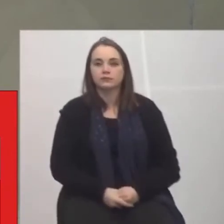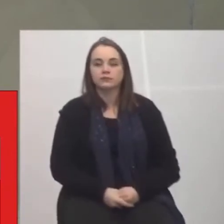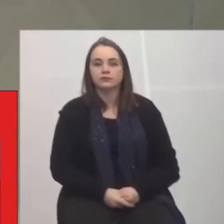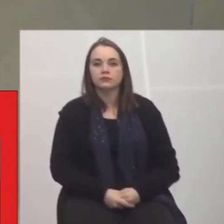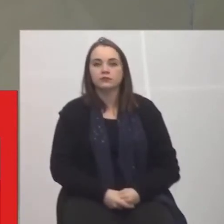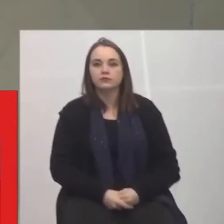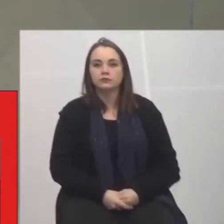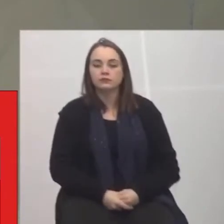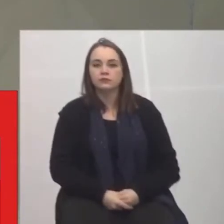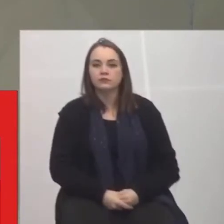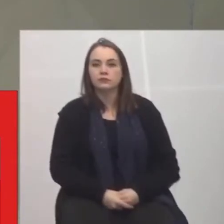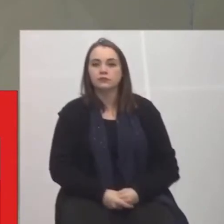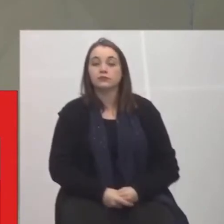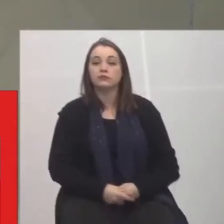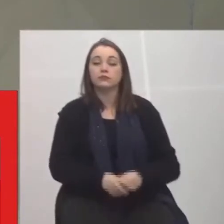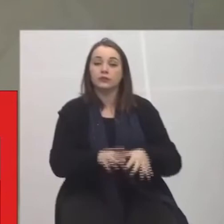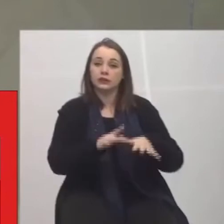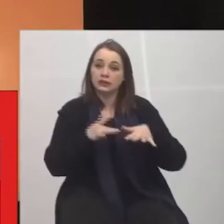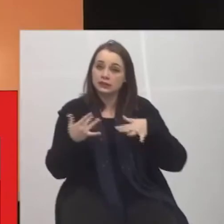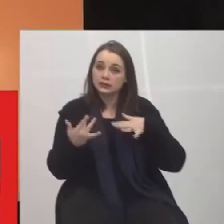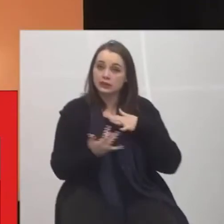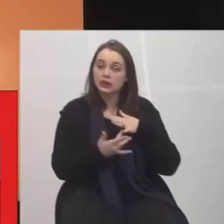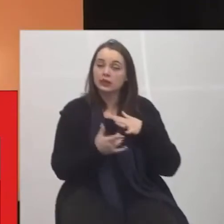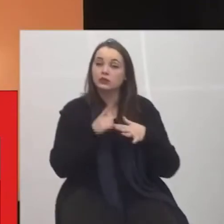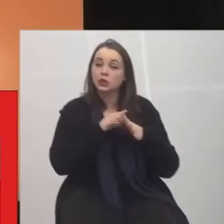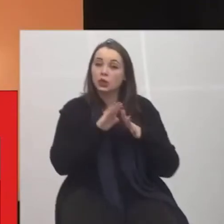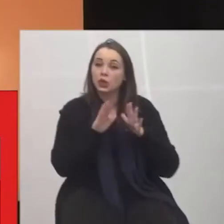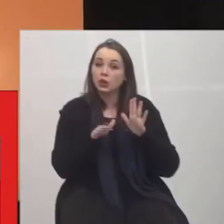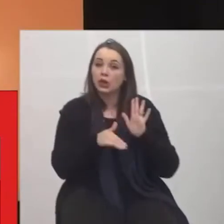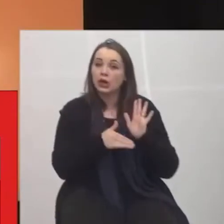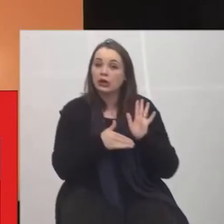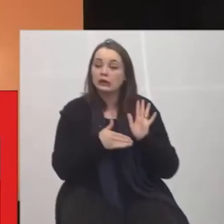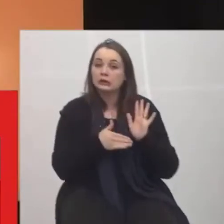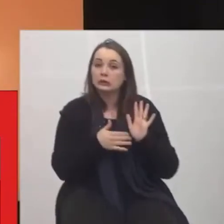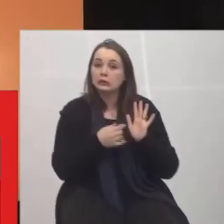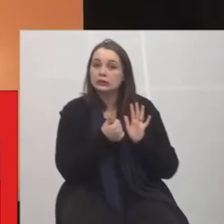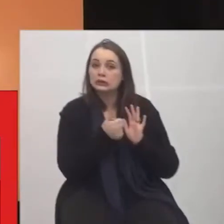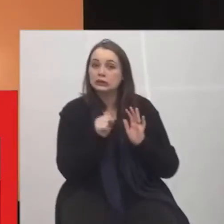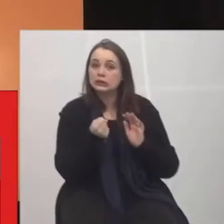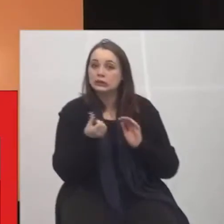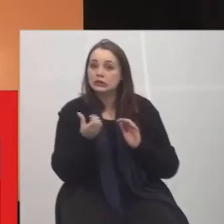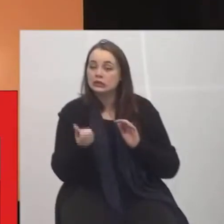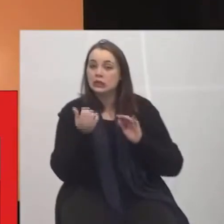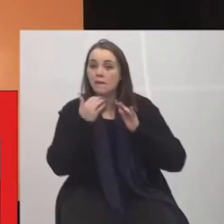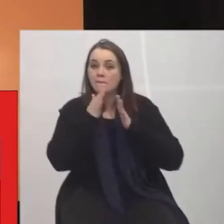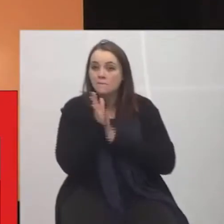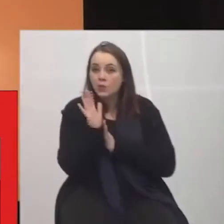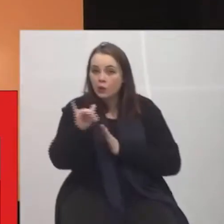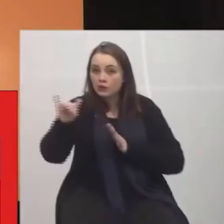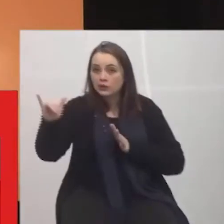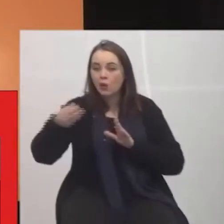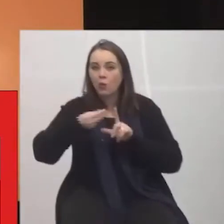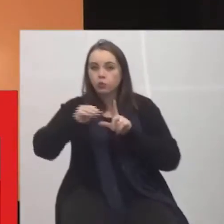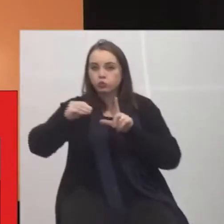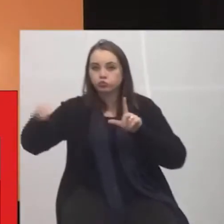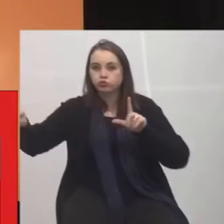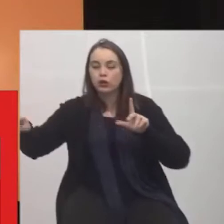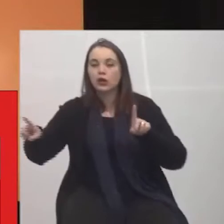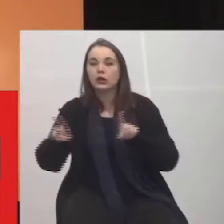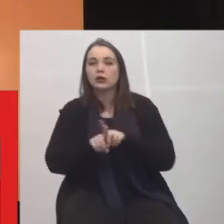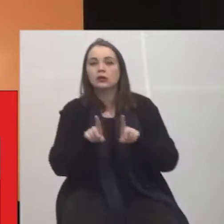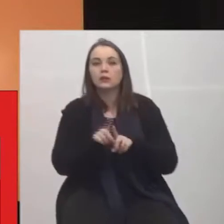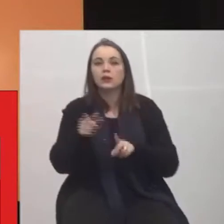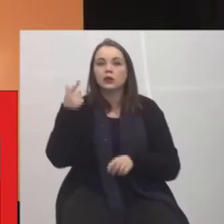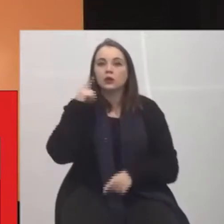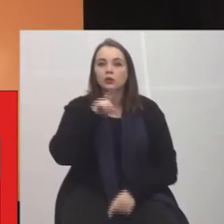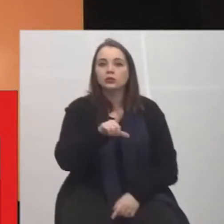As mídias, então, chegou a um total no período de 186 publicações e um alcance de